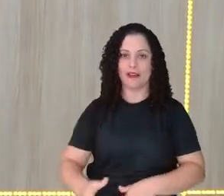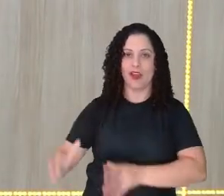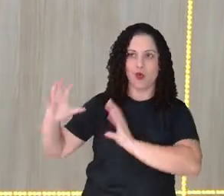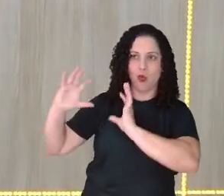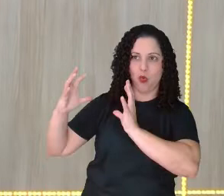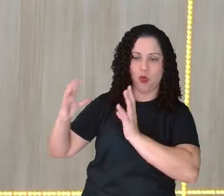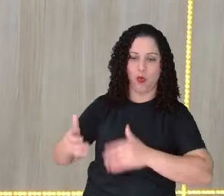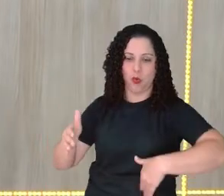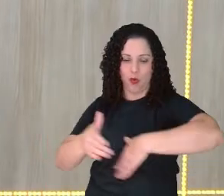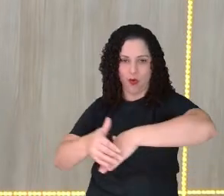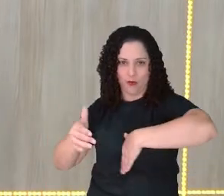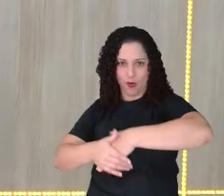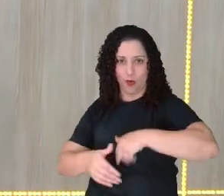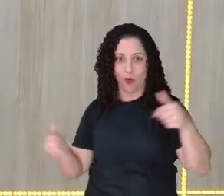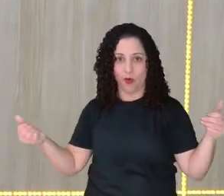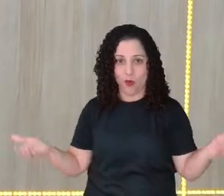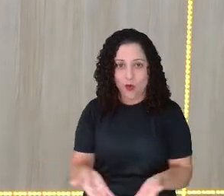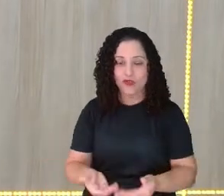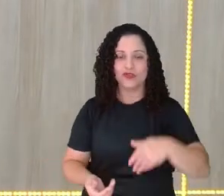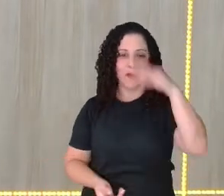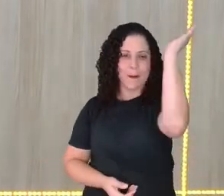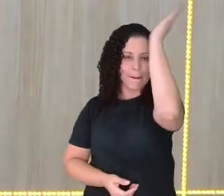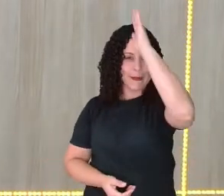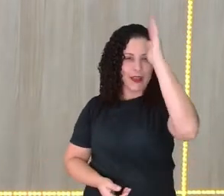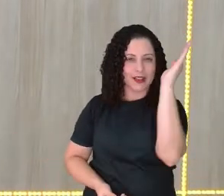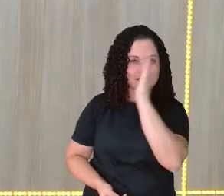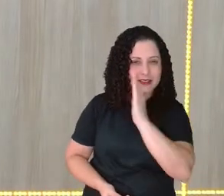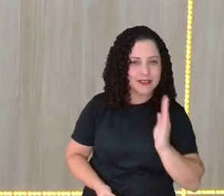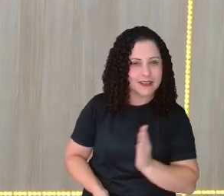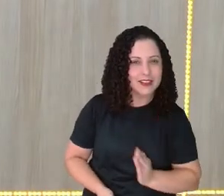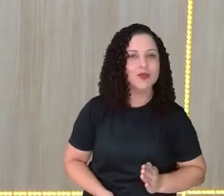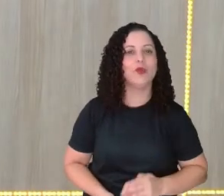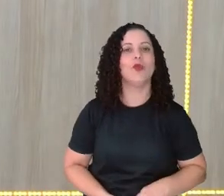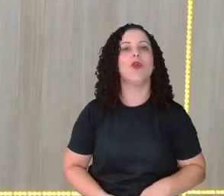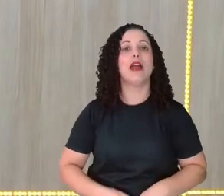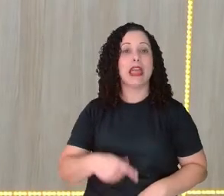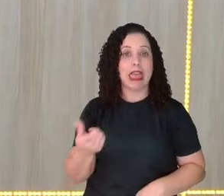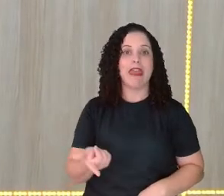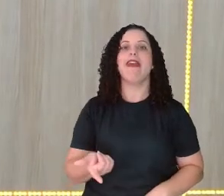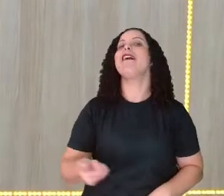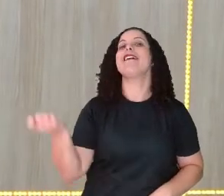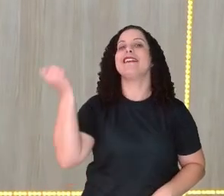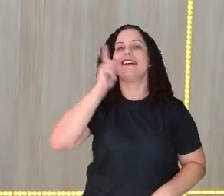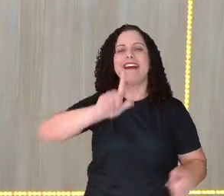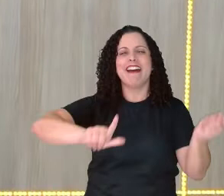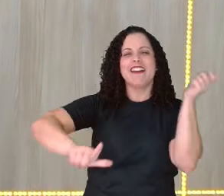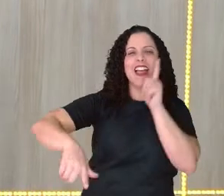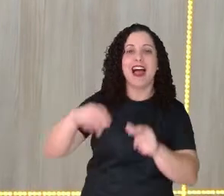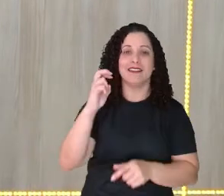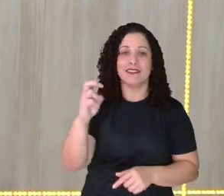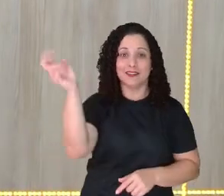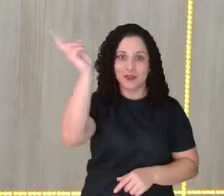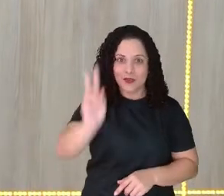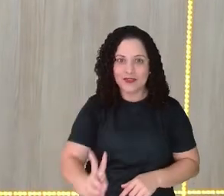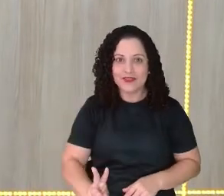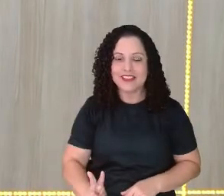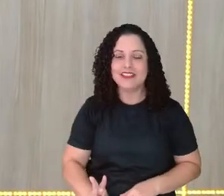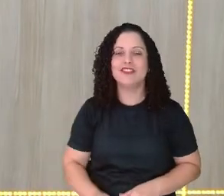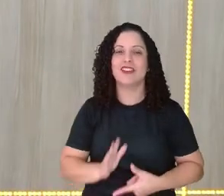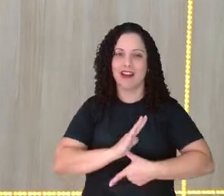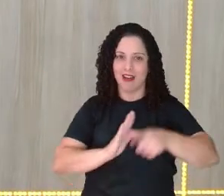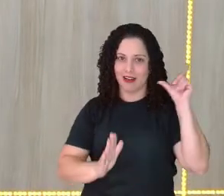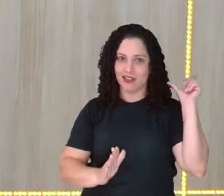O Brasil, hoje ele é pentacampeão, tá? Quando ele não tinha o penta, ele